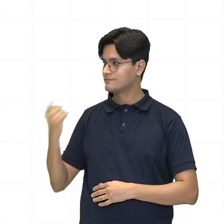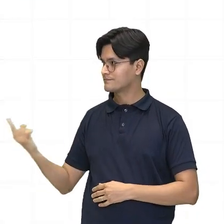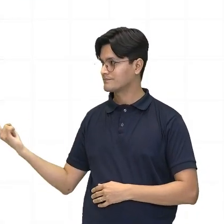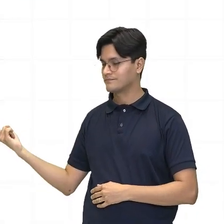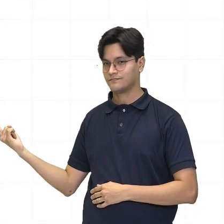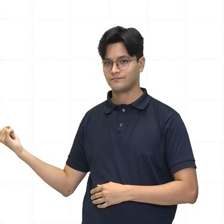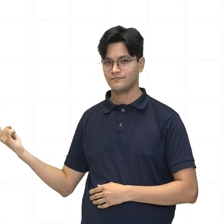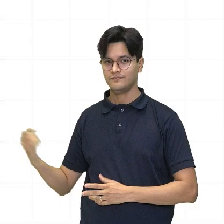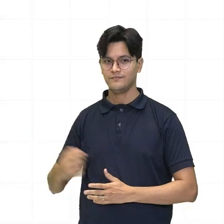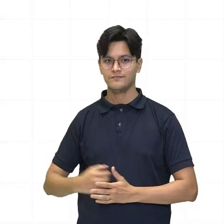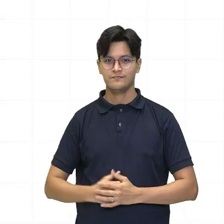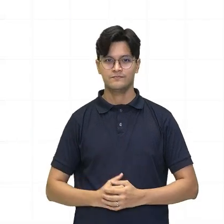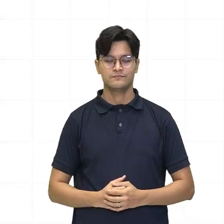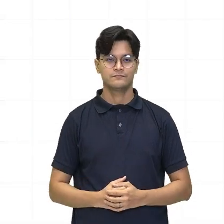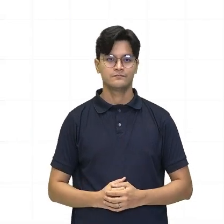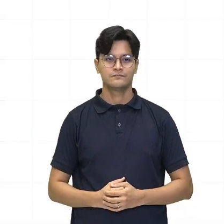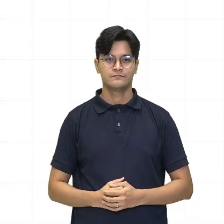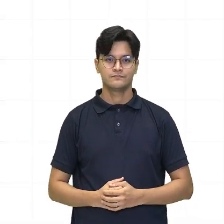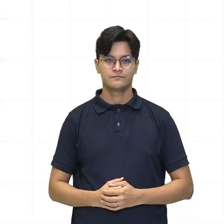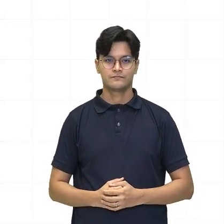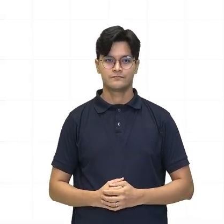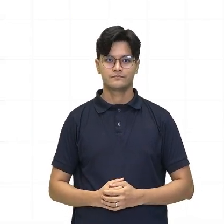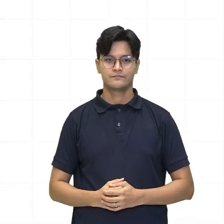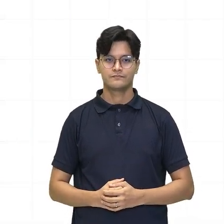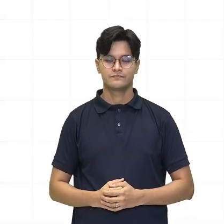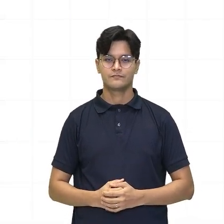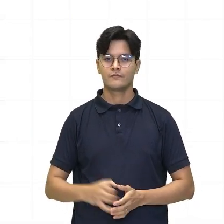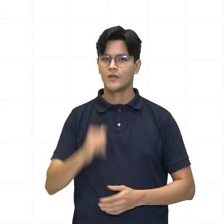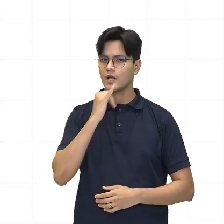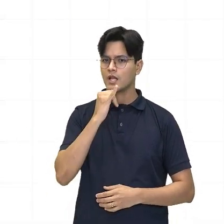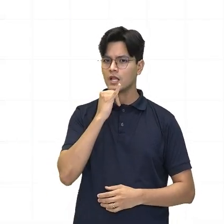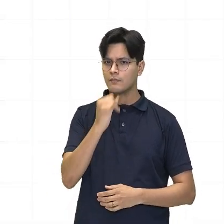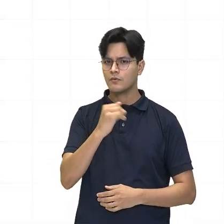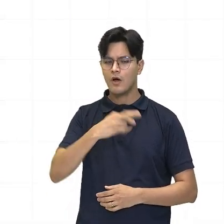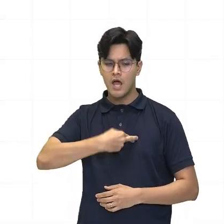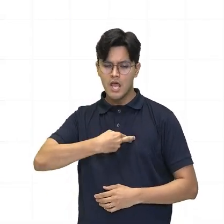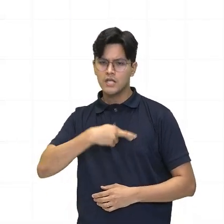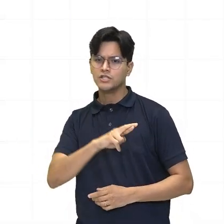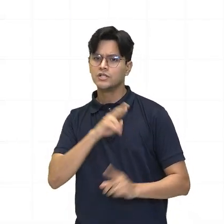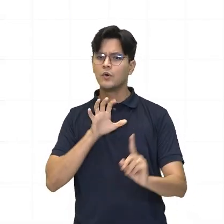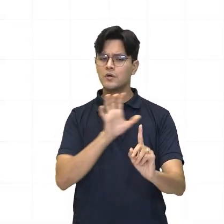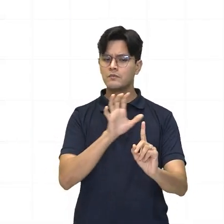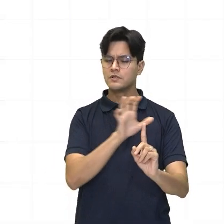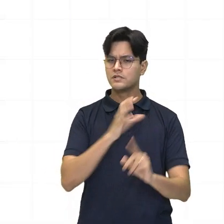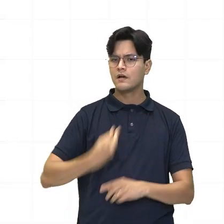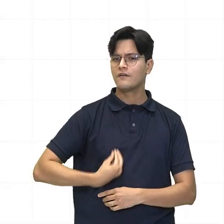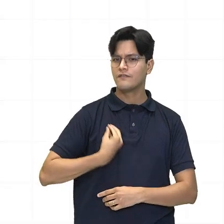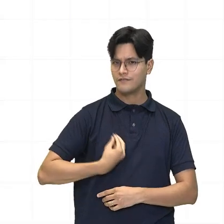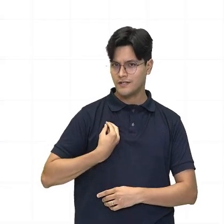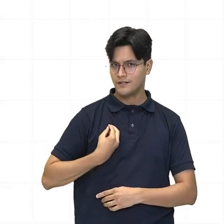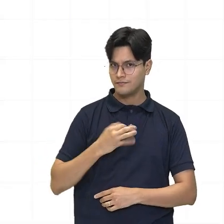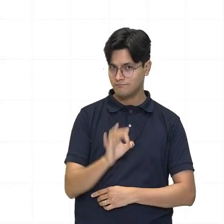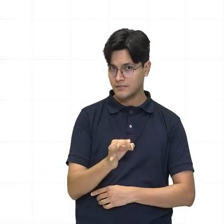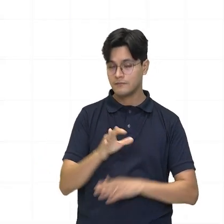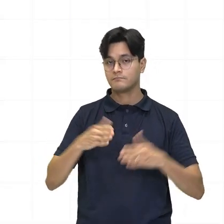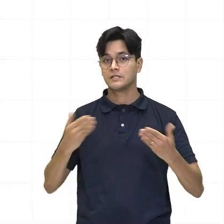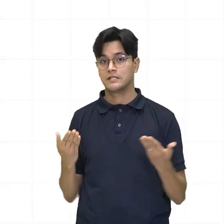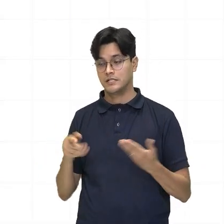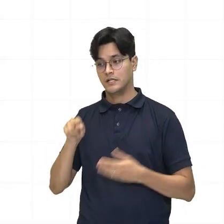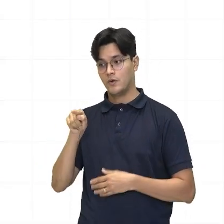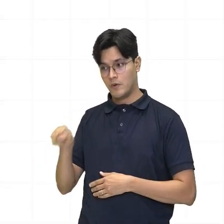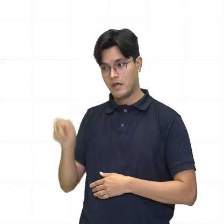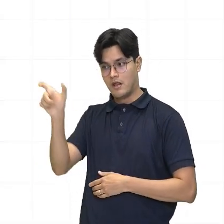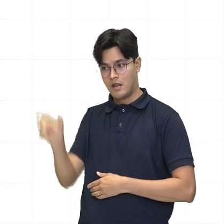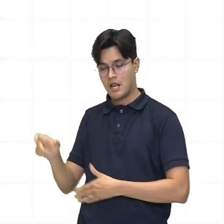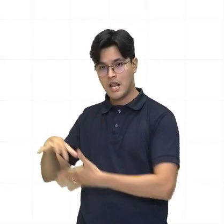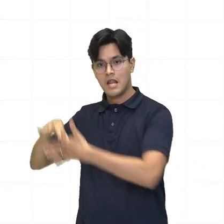cartela. Como a religião lida com vidas, as responsabilidades do líder são muito grandes e